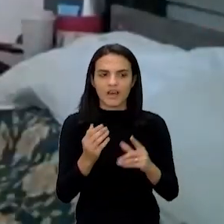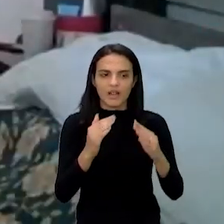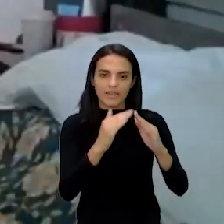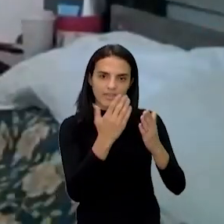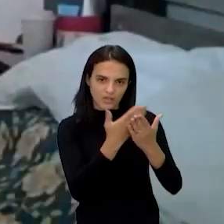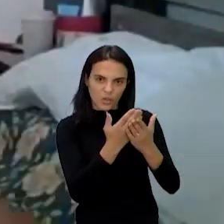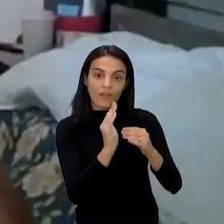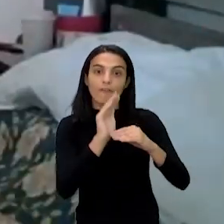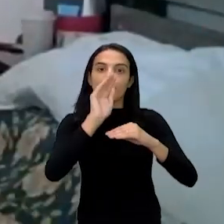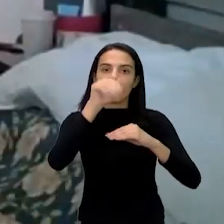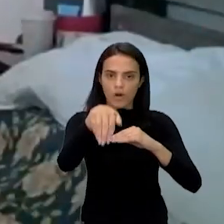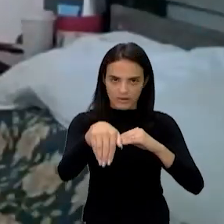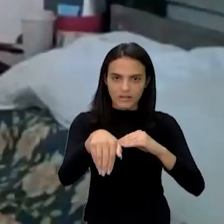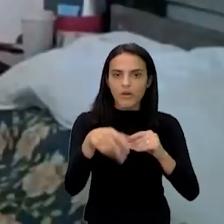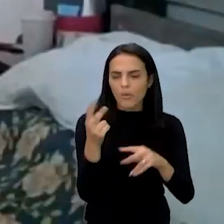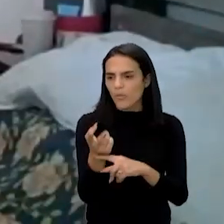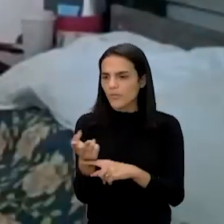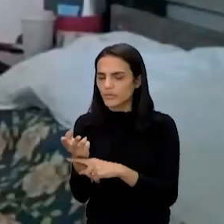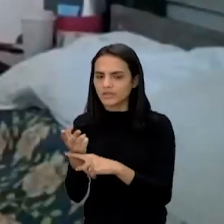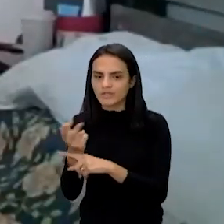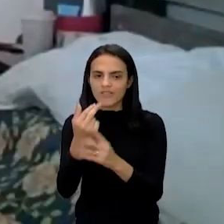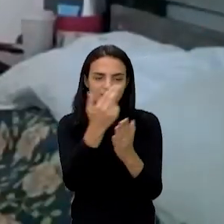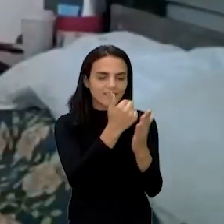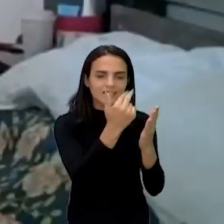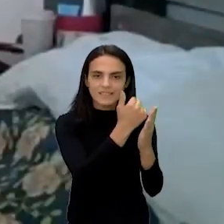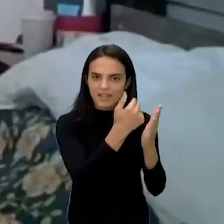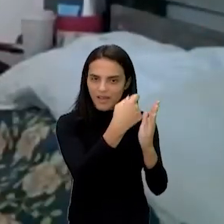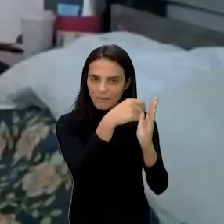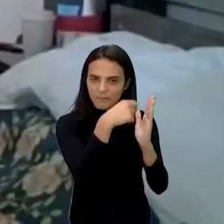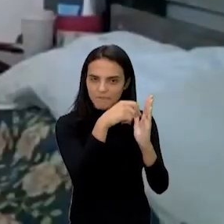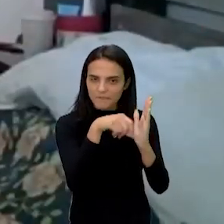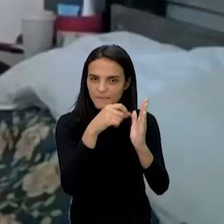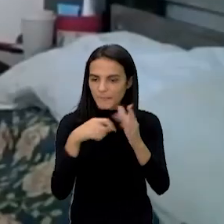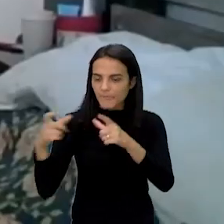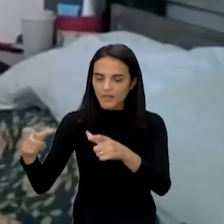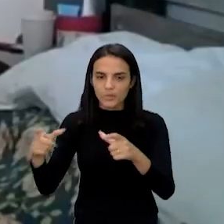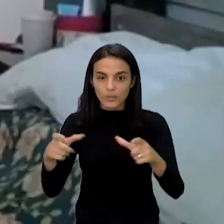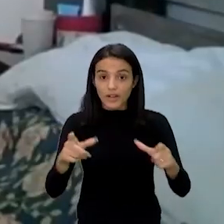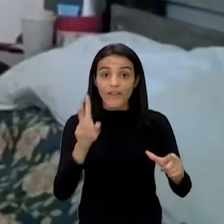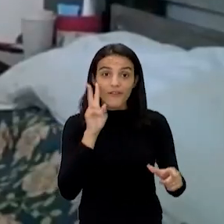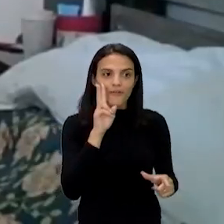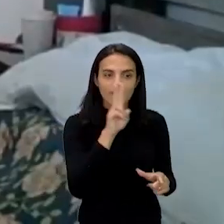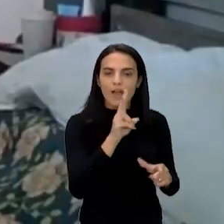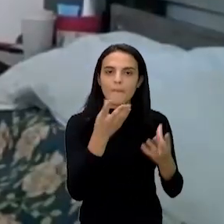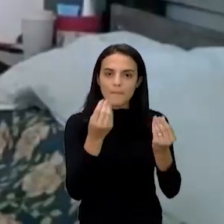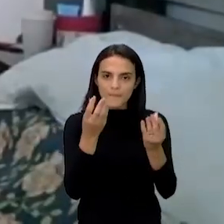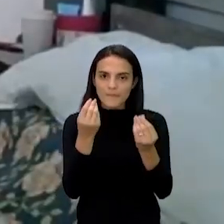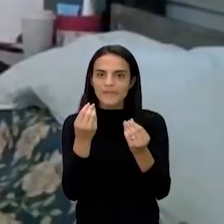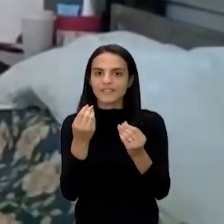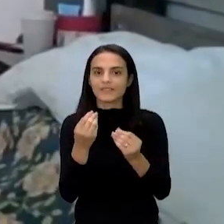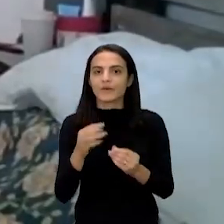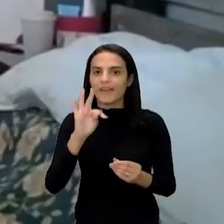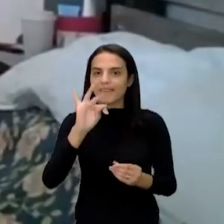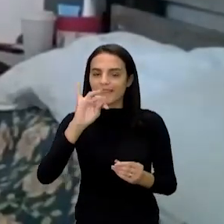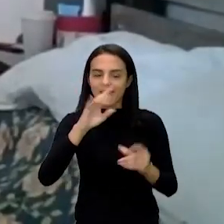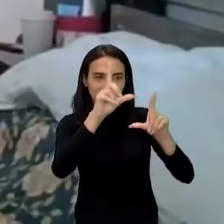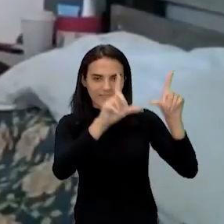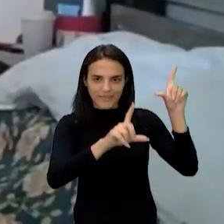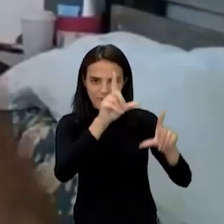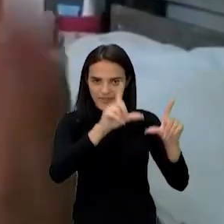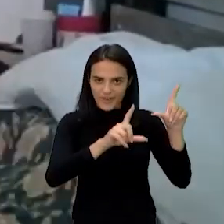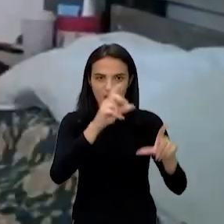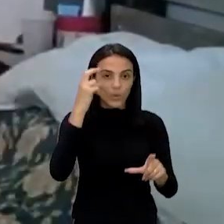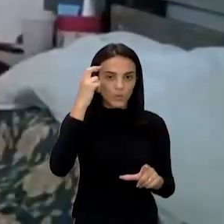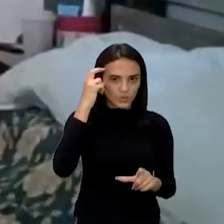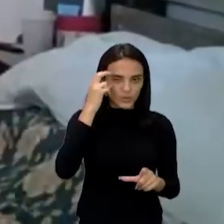né? Então, para desenhar cidades, como eu assistia muito a TV Cultura e via problemas de trânsito de São Paulo, eu